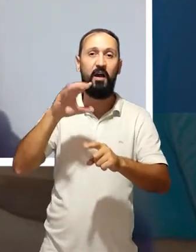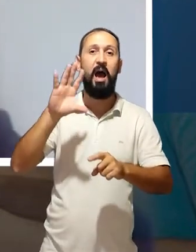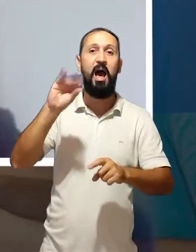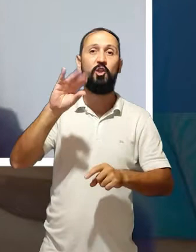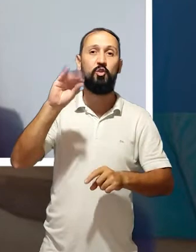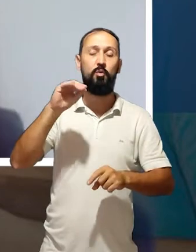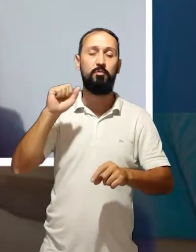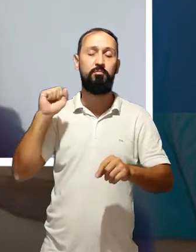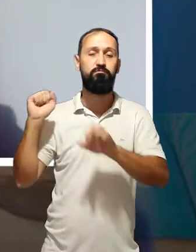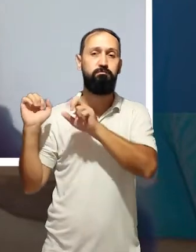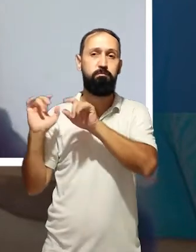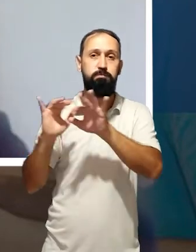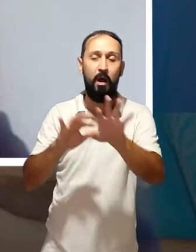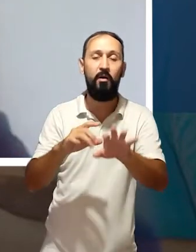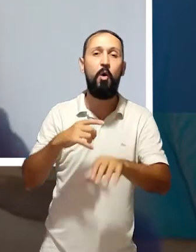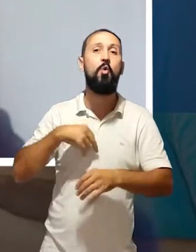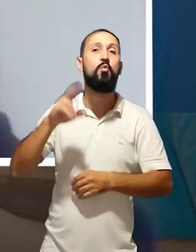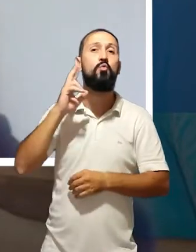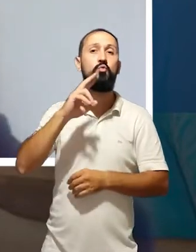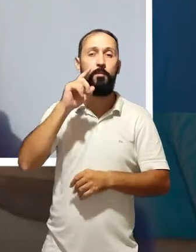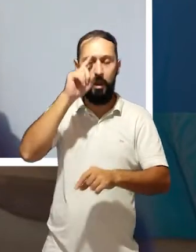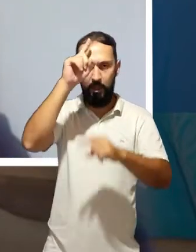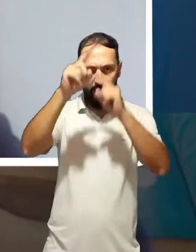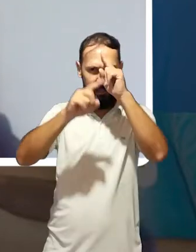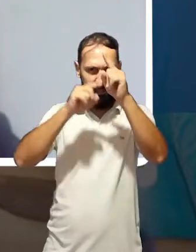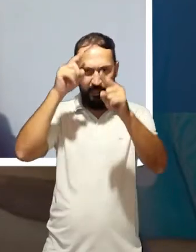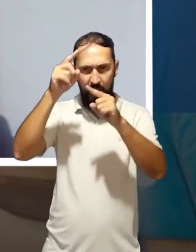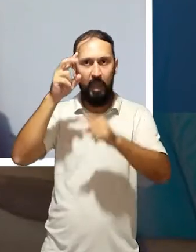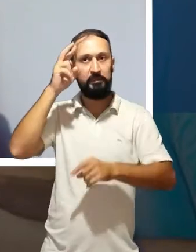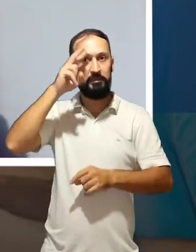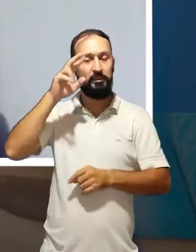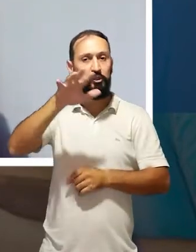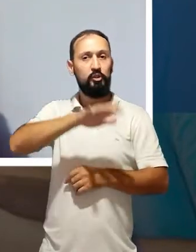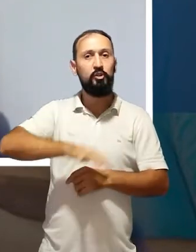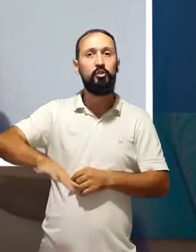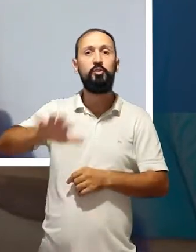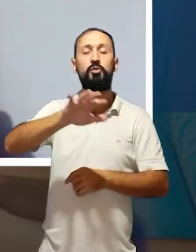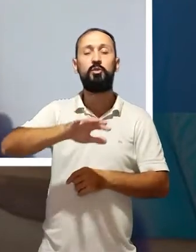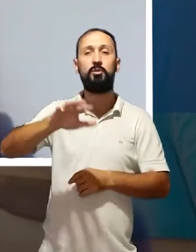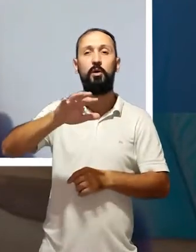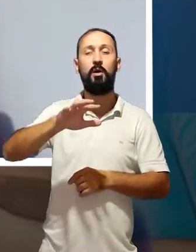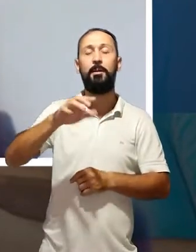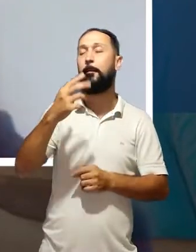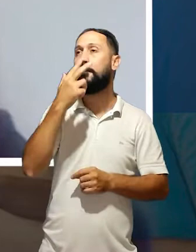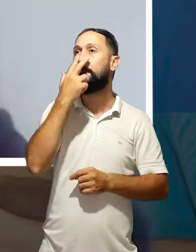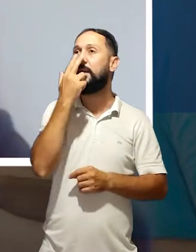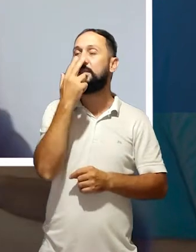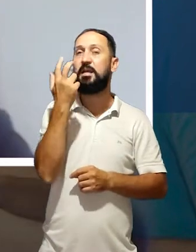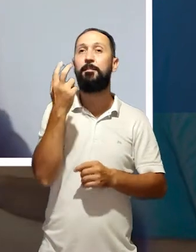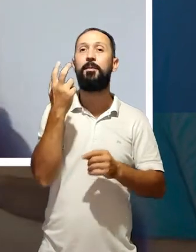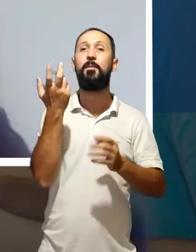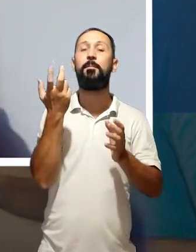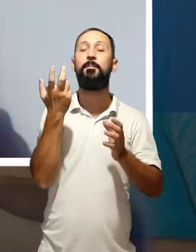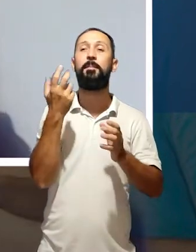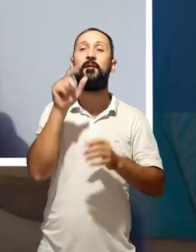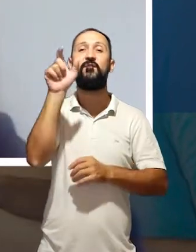com invasões noturnas, nada mais normal do que criar no folclore a imagem